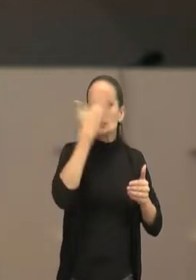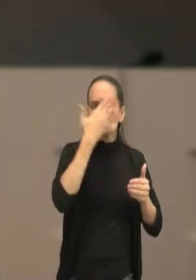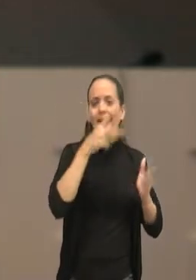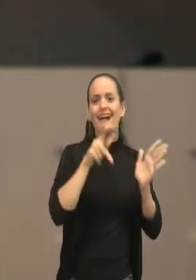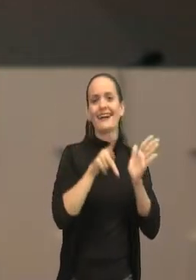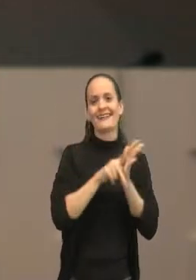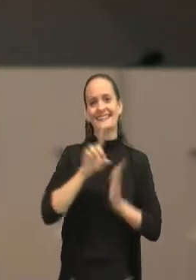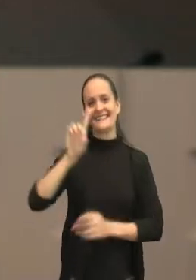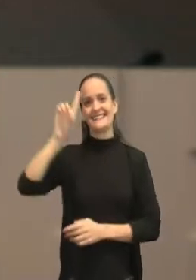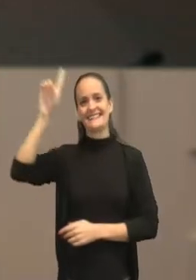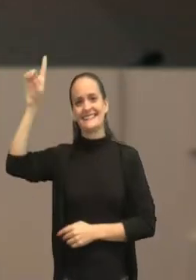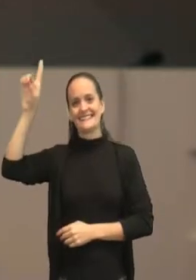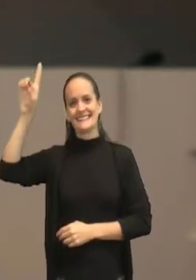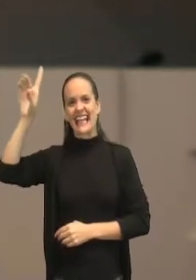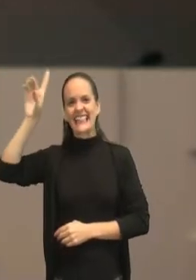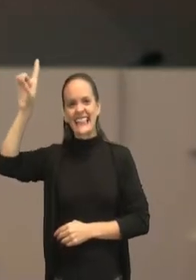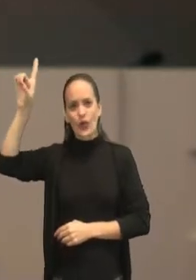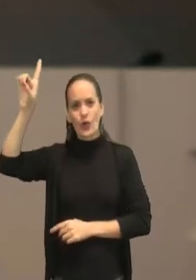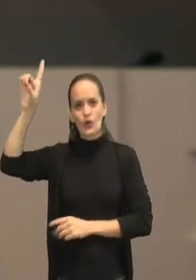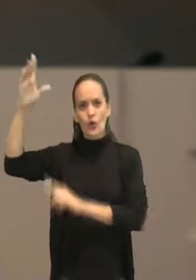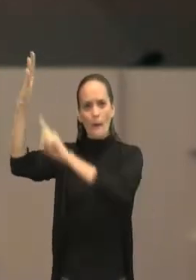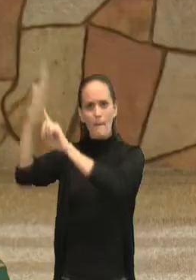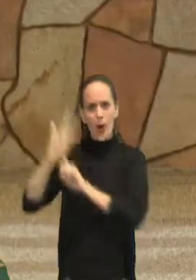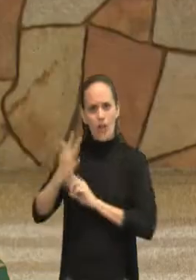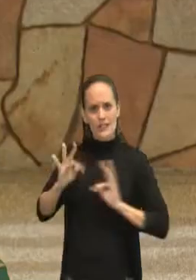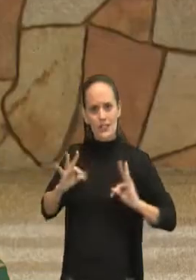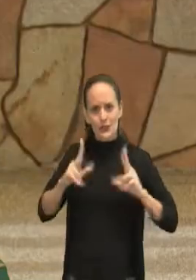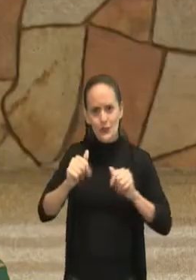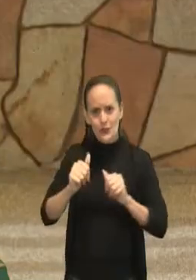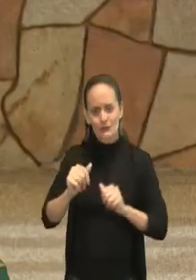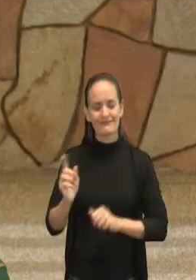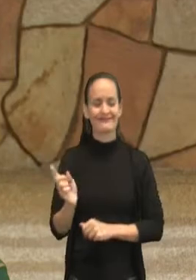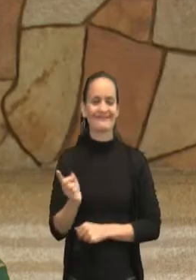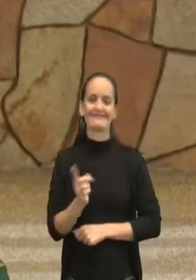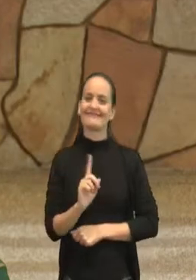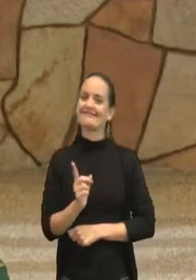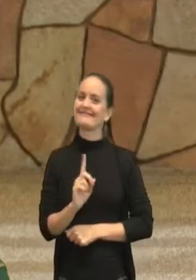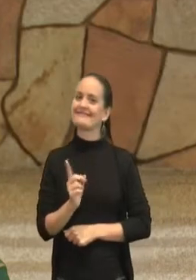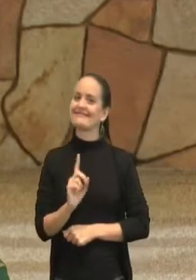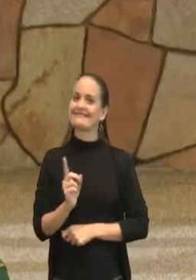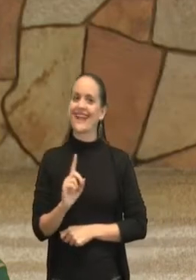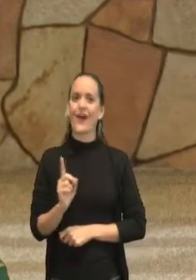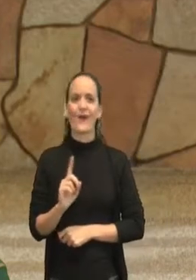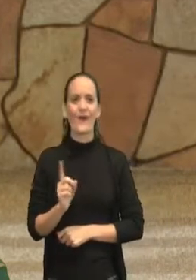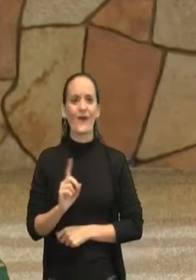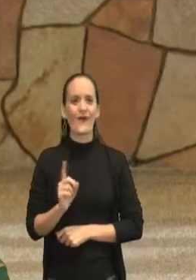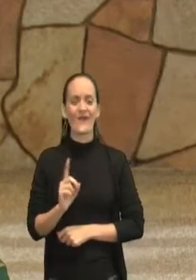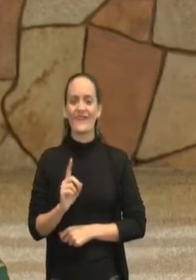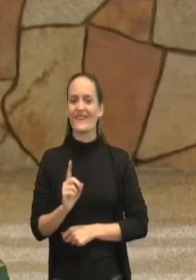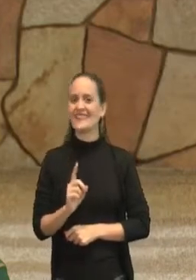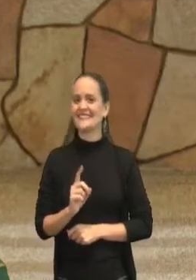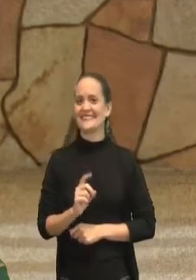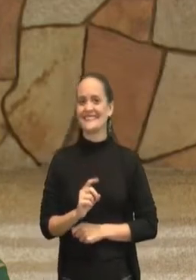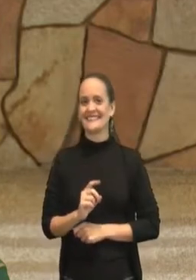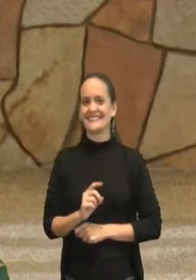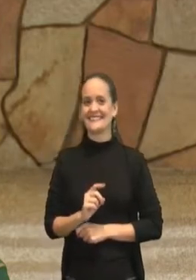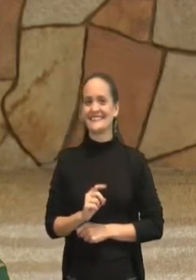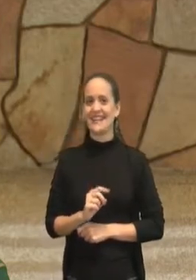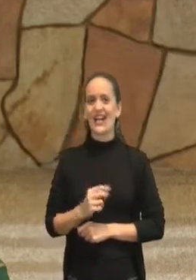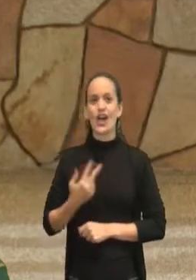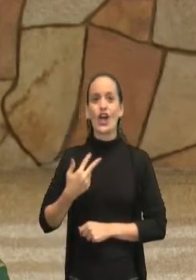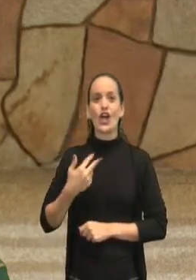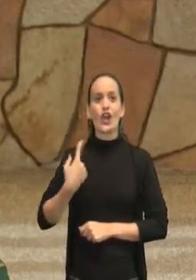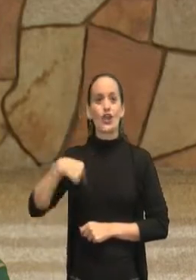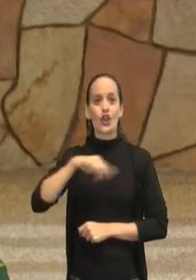Nem tudo nos é revelado. Nós não podemos querer encaixar o Senhor